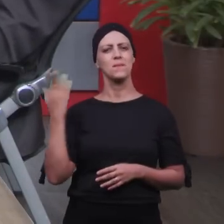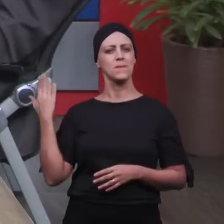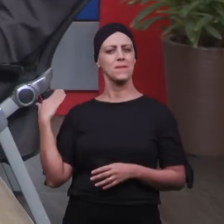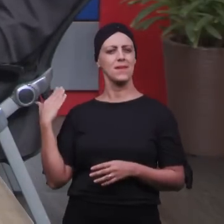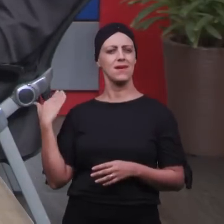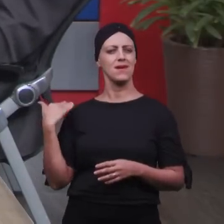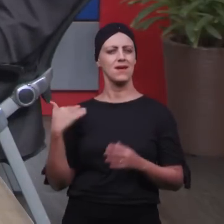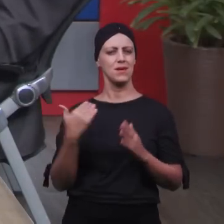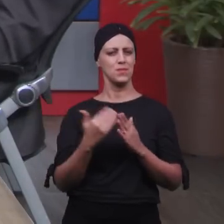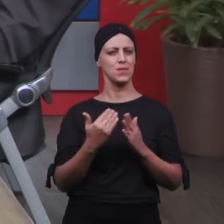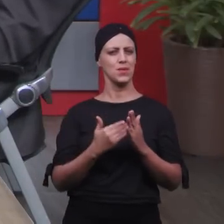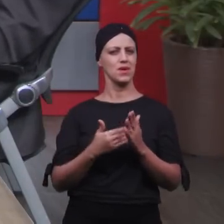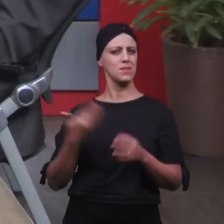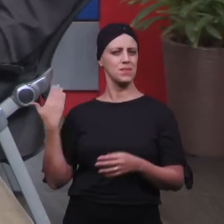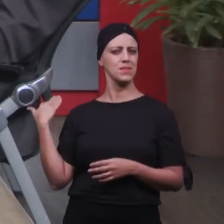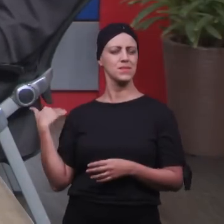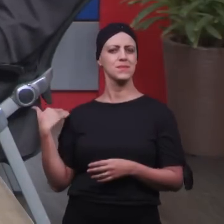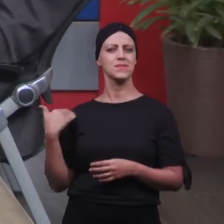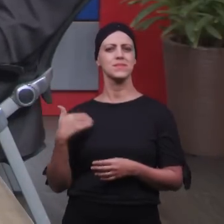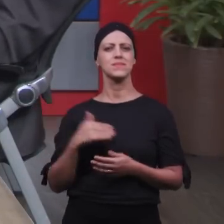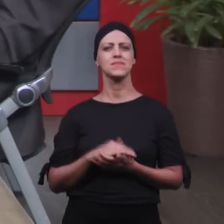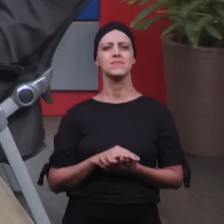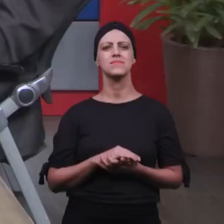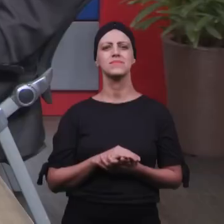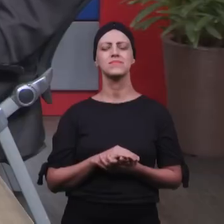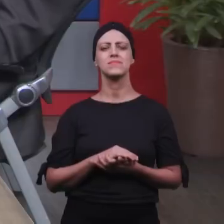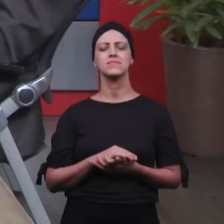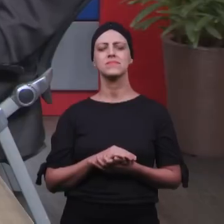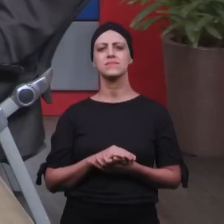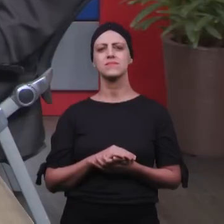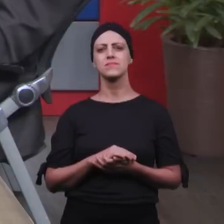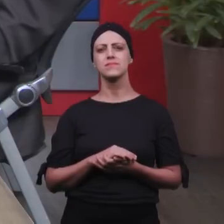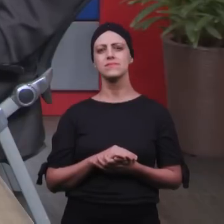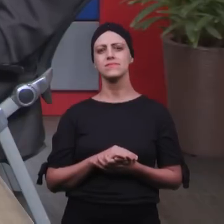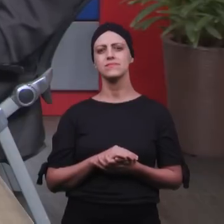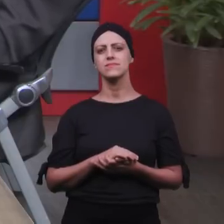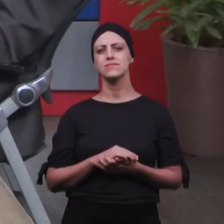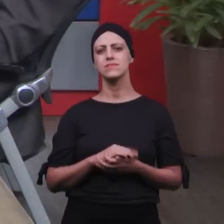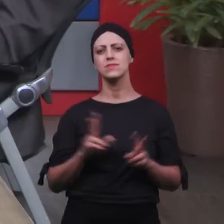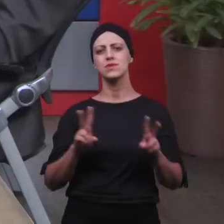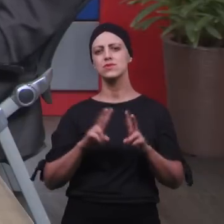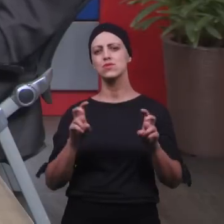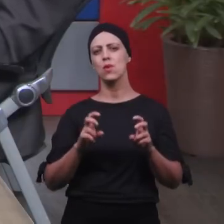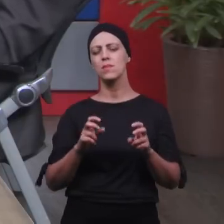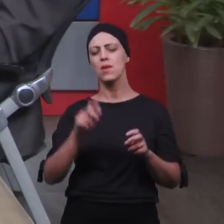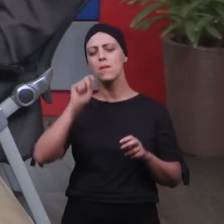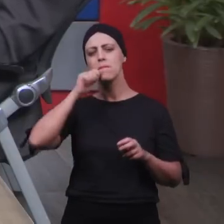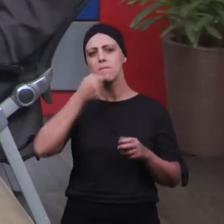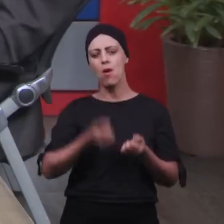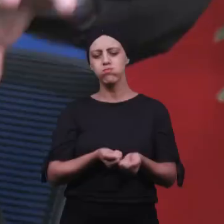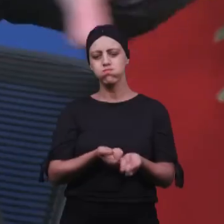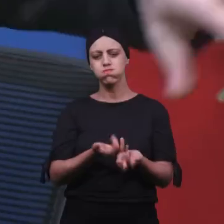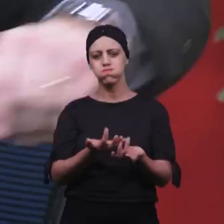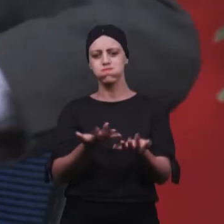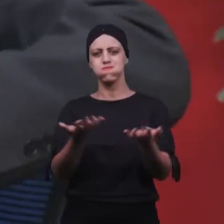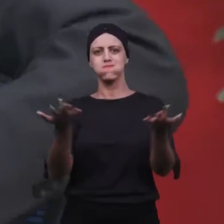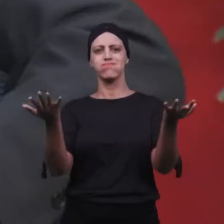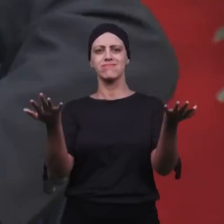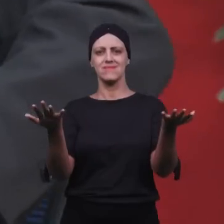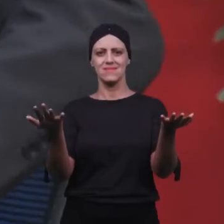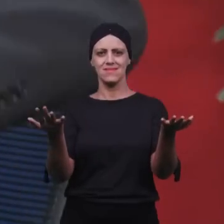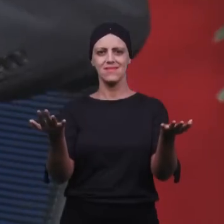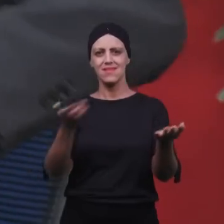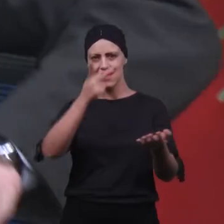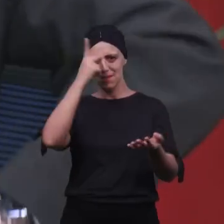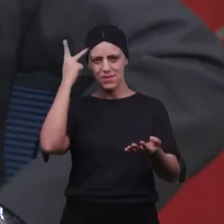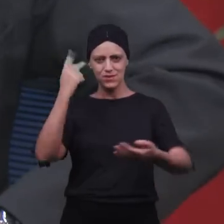programa, que ali da multiplicação dos pães, né? Exatamente. Quem participa da multiplicação recebe o cesto cheio, e daí reparte um cesto cheio para